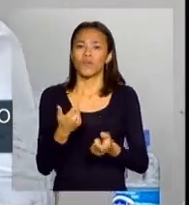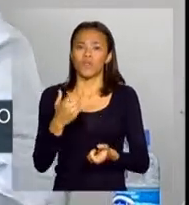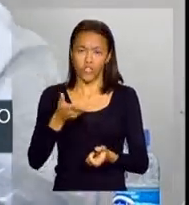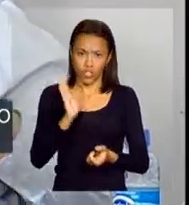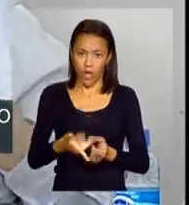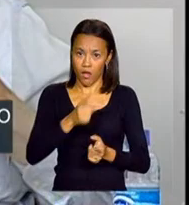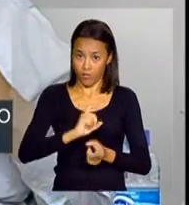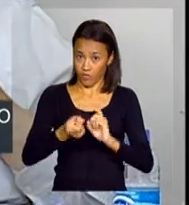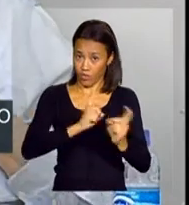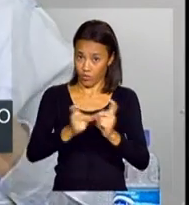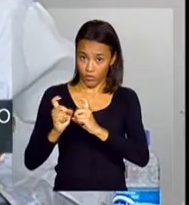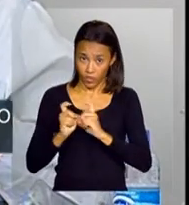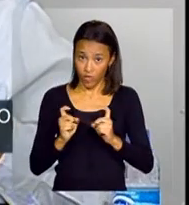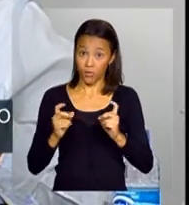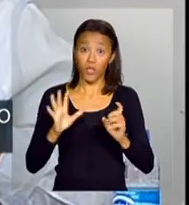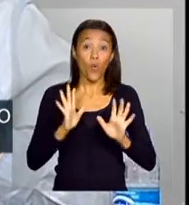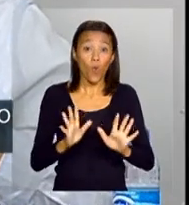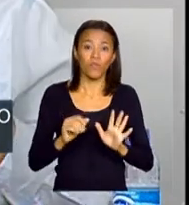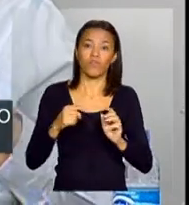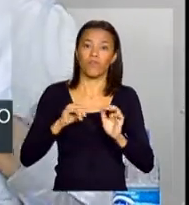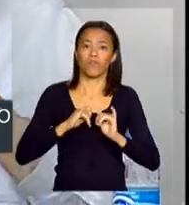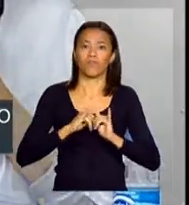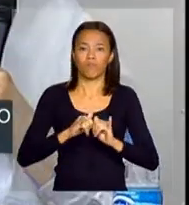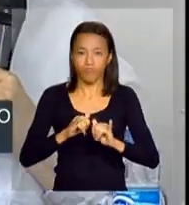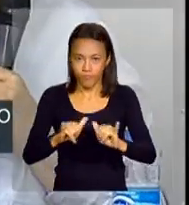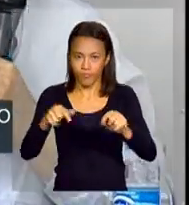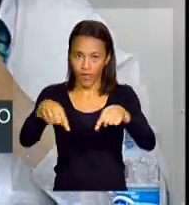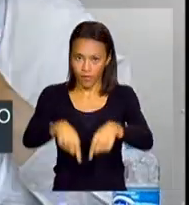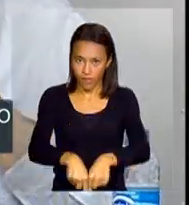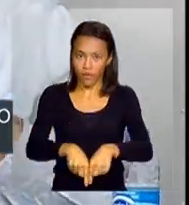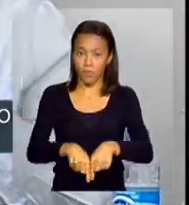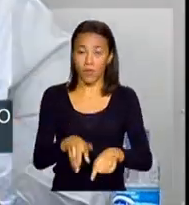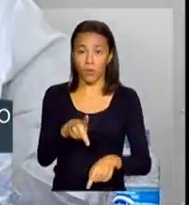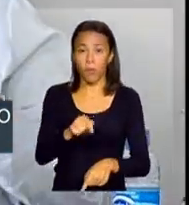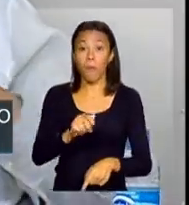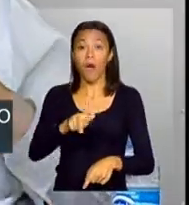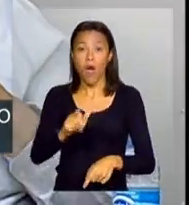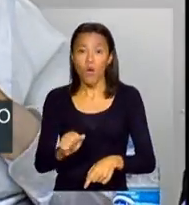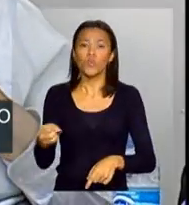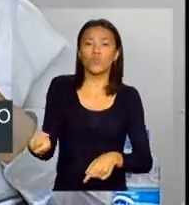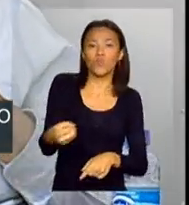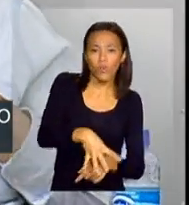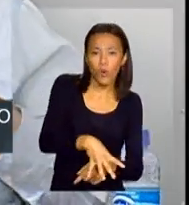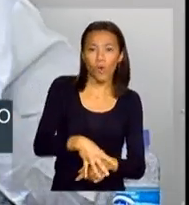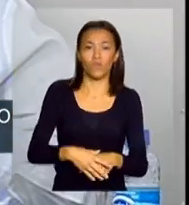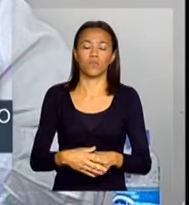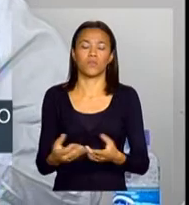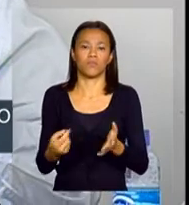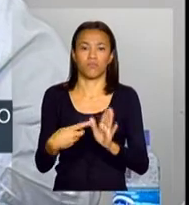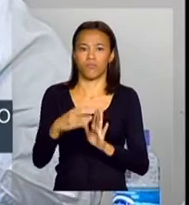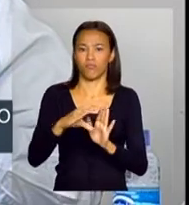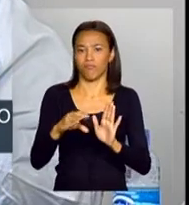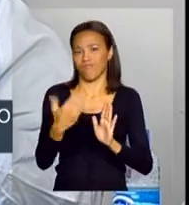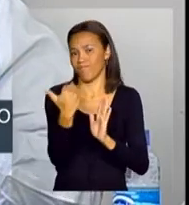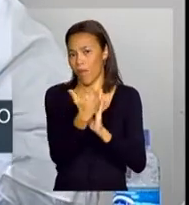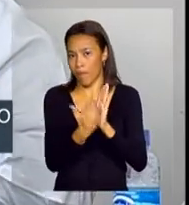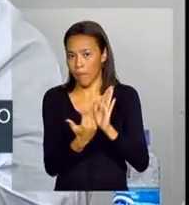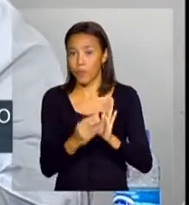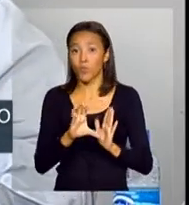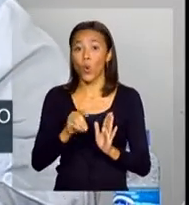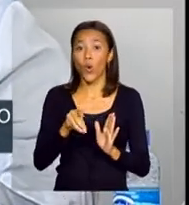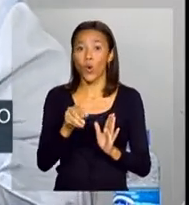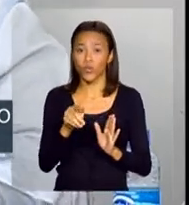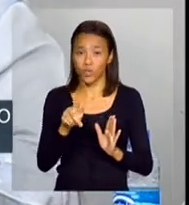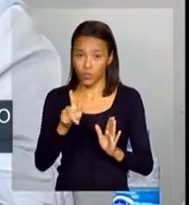foi discutido aqui, ou que foi provocado, melhor, provocado pelo Paulo Adário sobre os novos passos do Código Florestal e sobre as questões